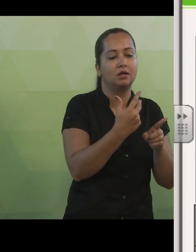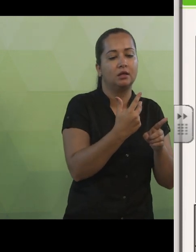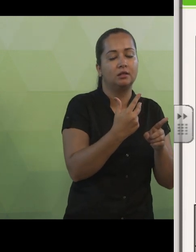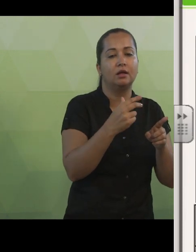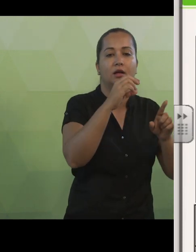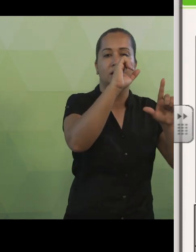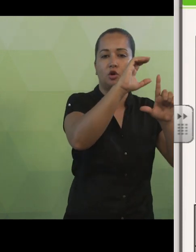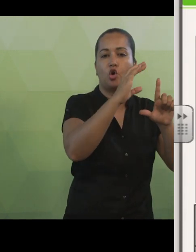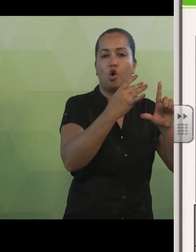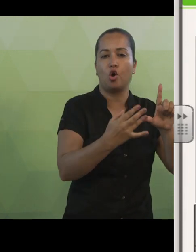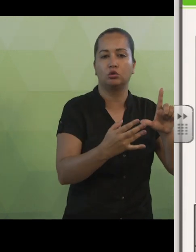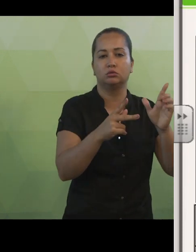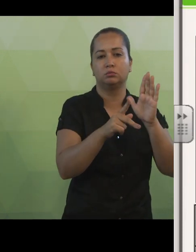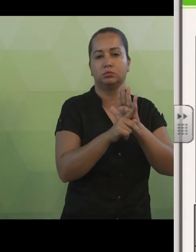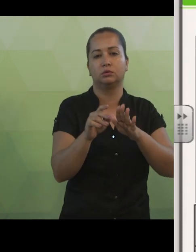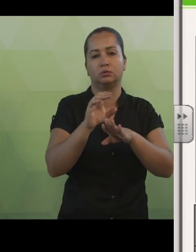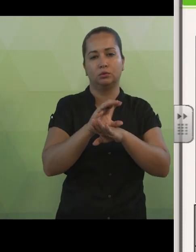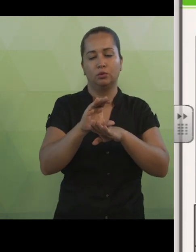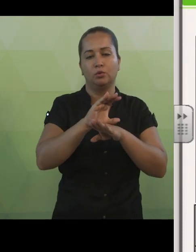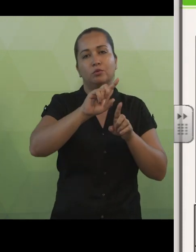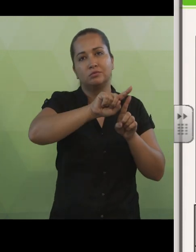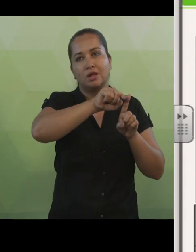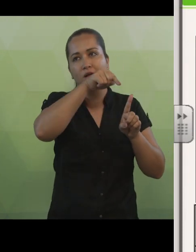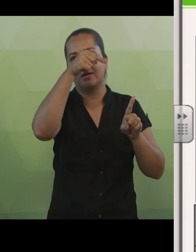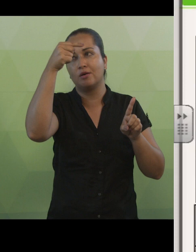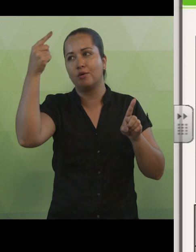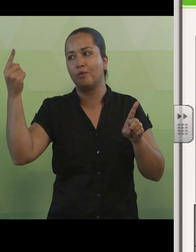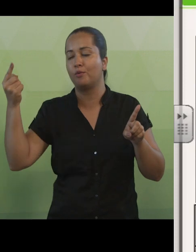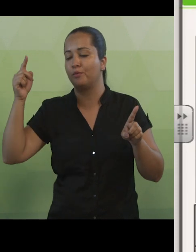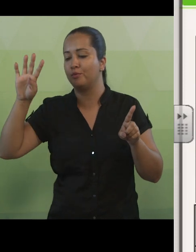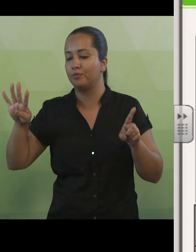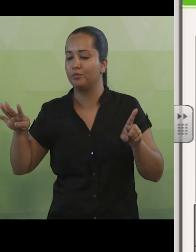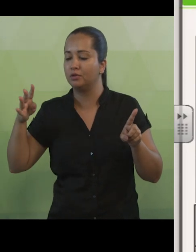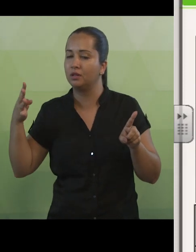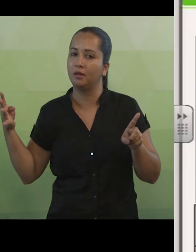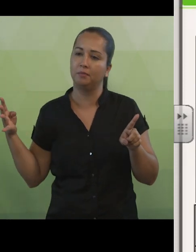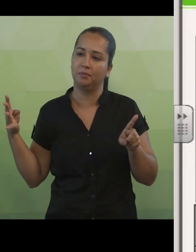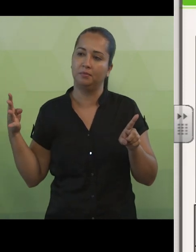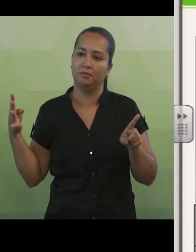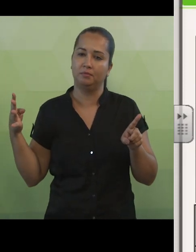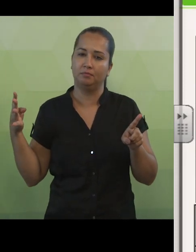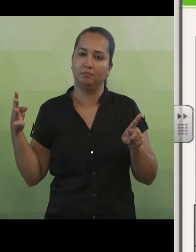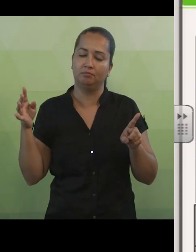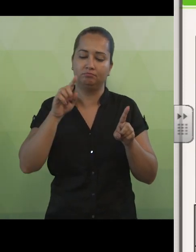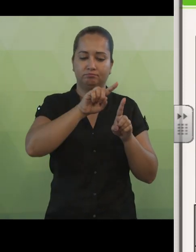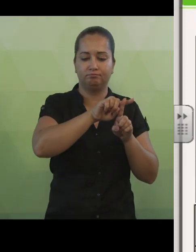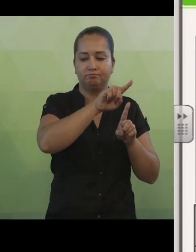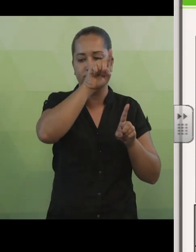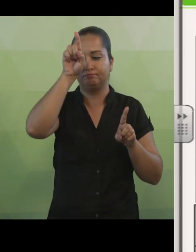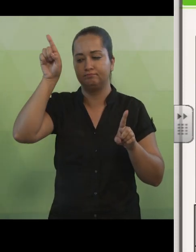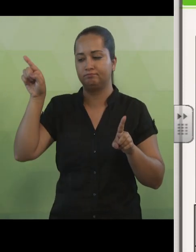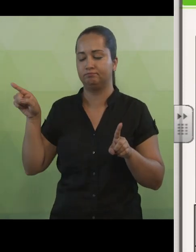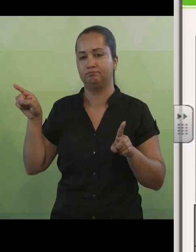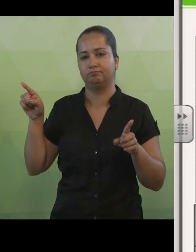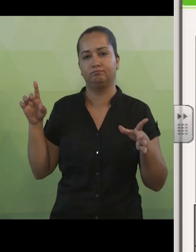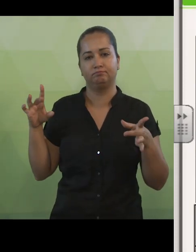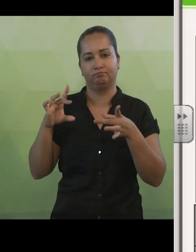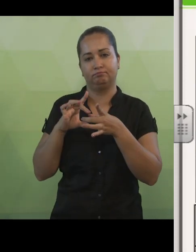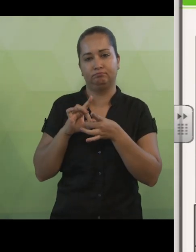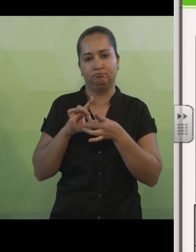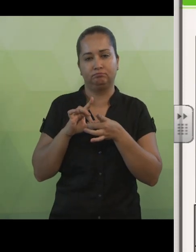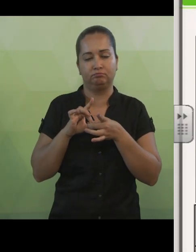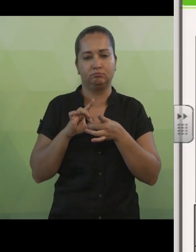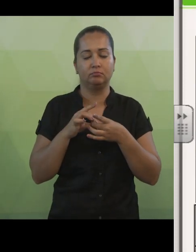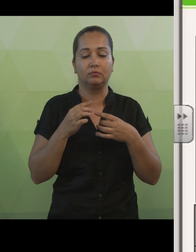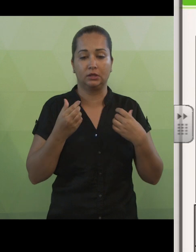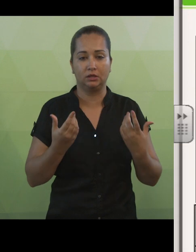curso, que faz referência à chave primária dessa tabela aqui, código do curso.